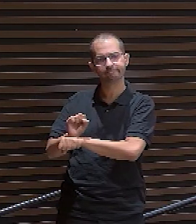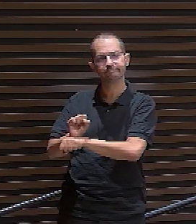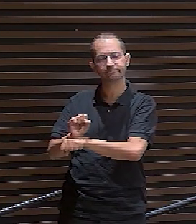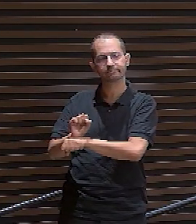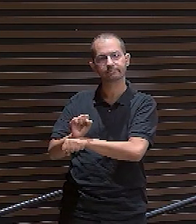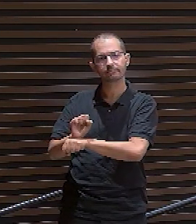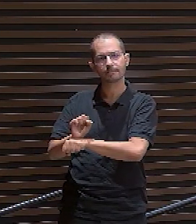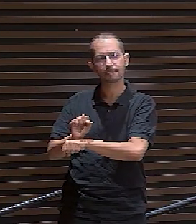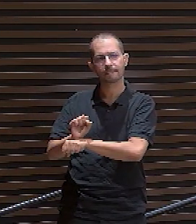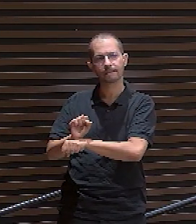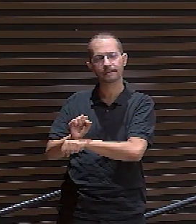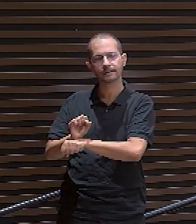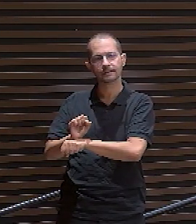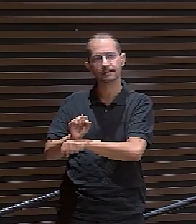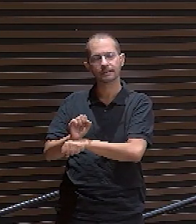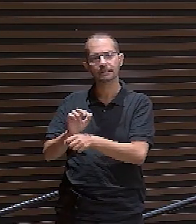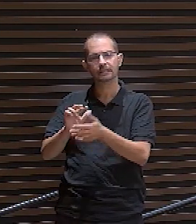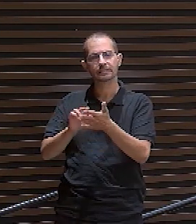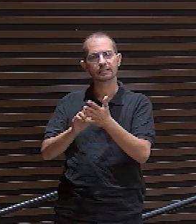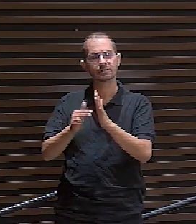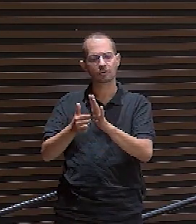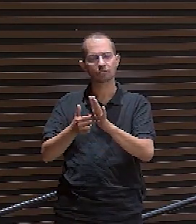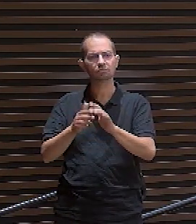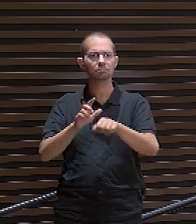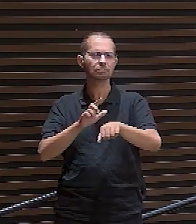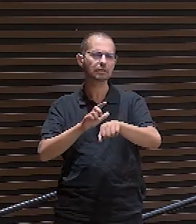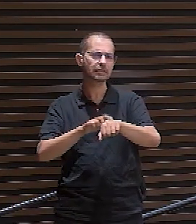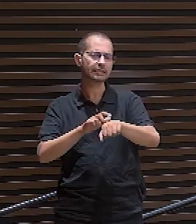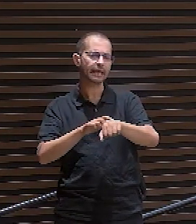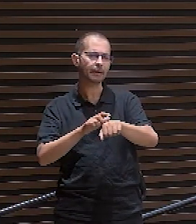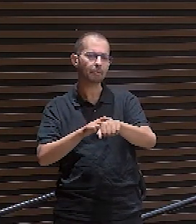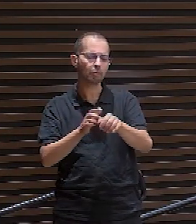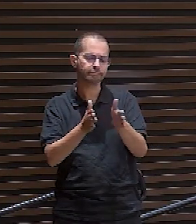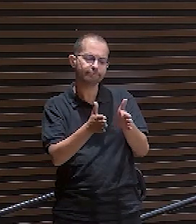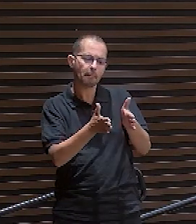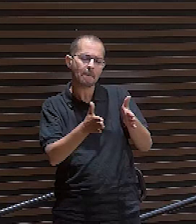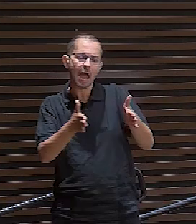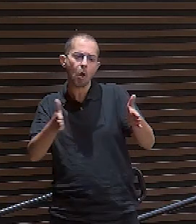Era um tempo de pausa assim, um pouco prolongado.